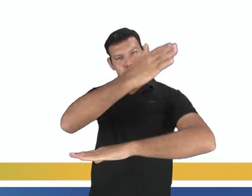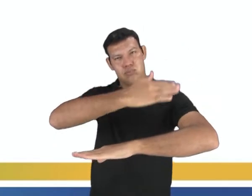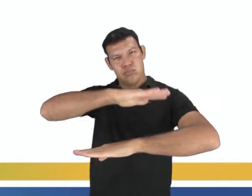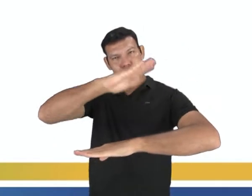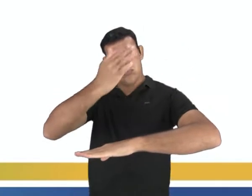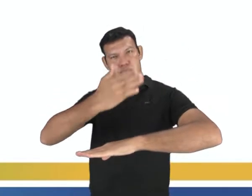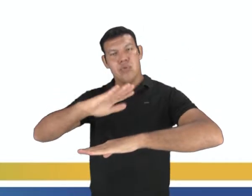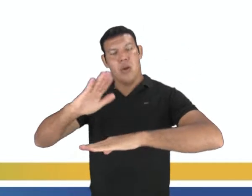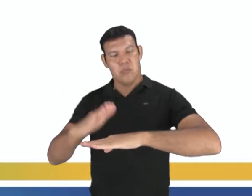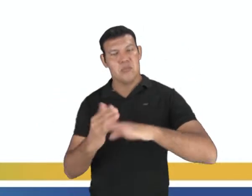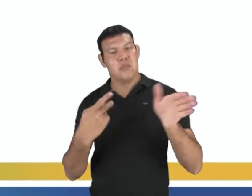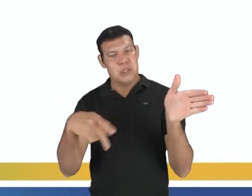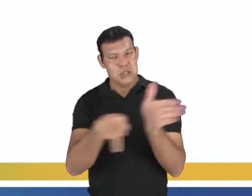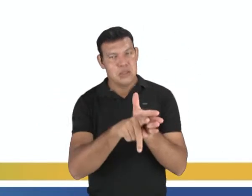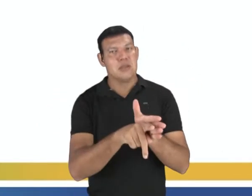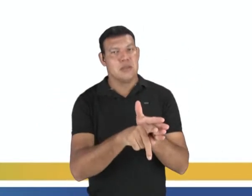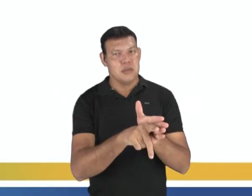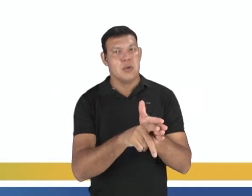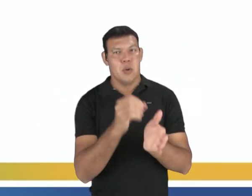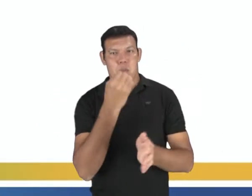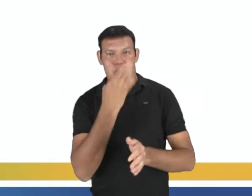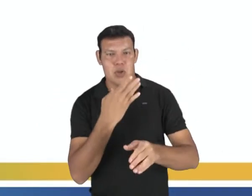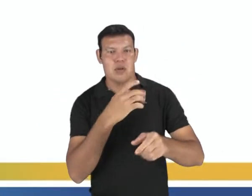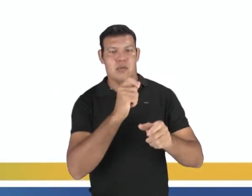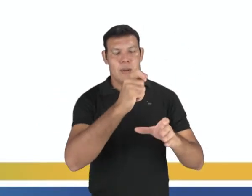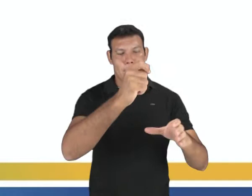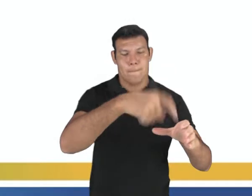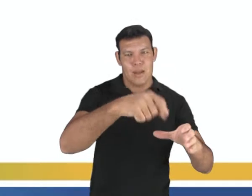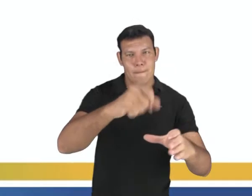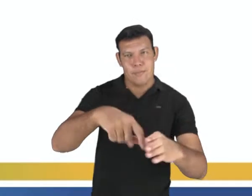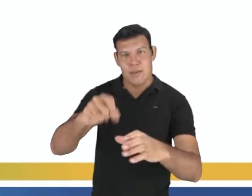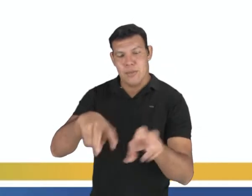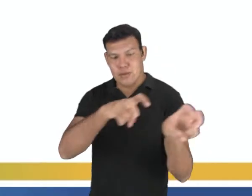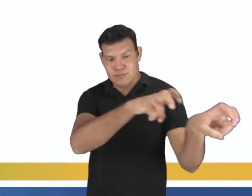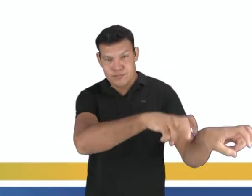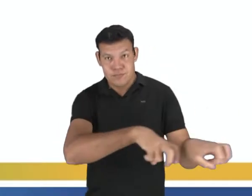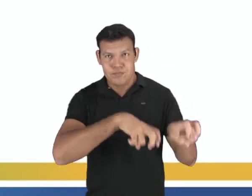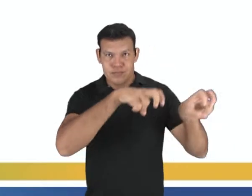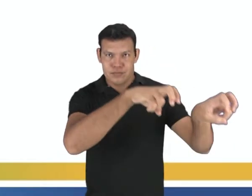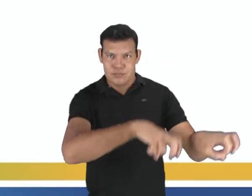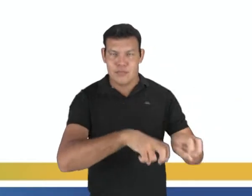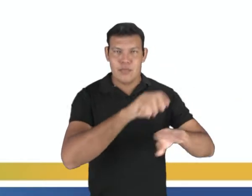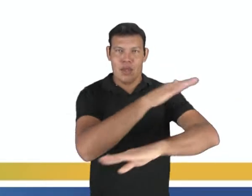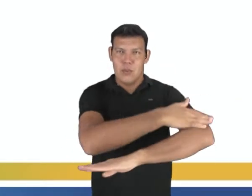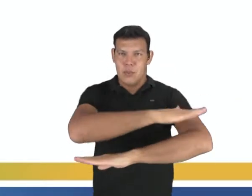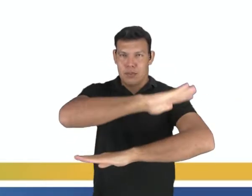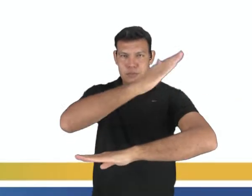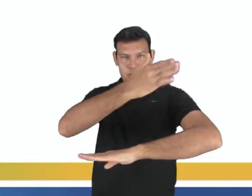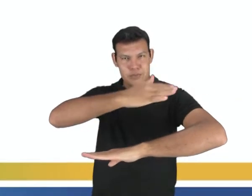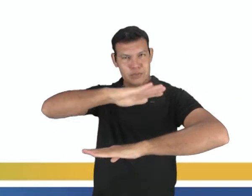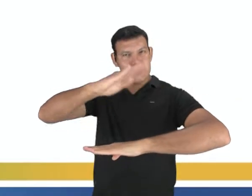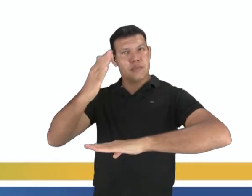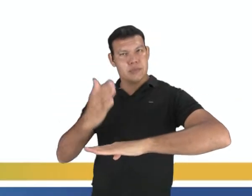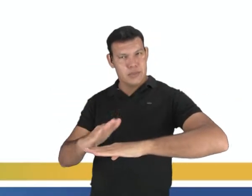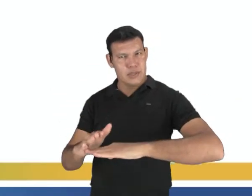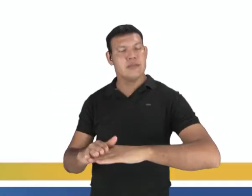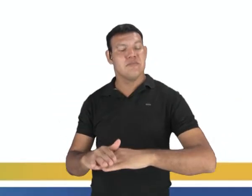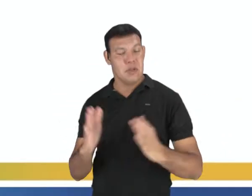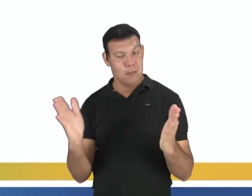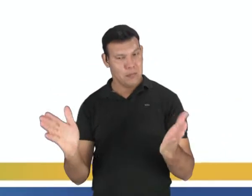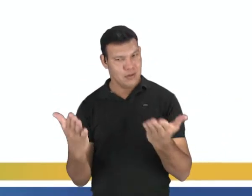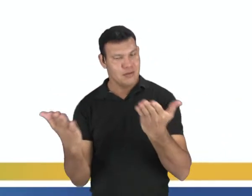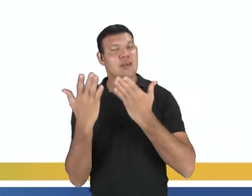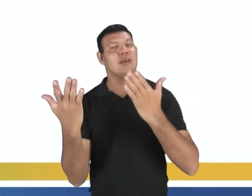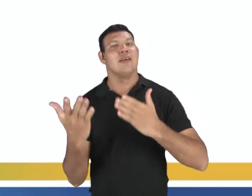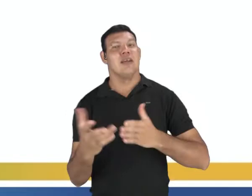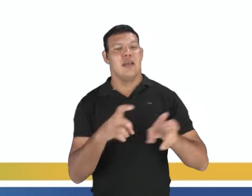aptos para a agricultura. Então, assim, o que a gente tem? A gente já vai ter essa agricultura, esse relevo, desculpa, que vai favorecer, né?